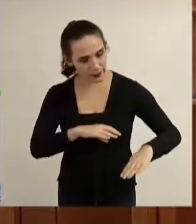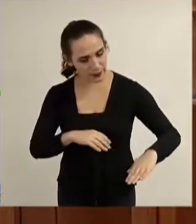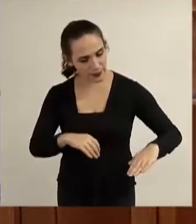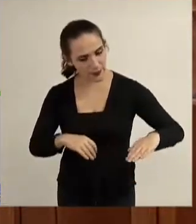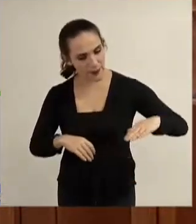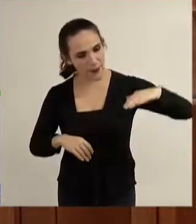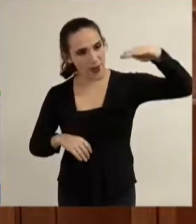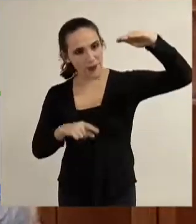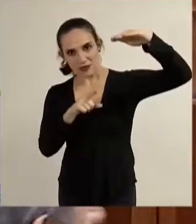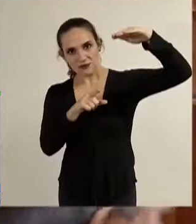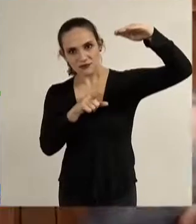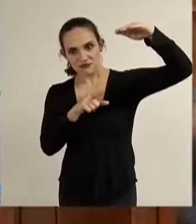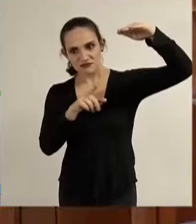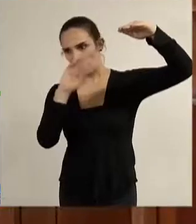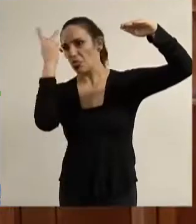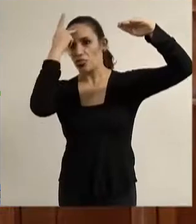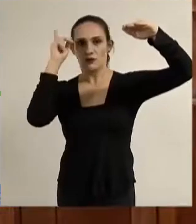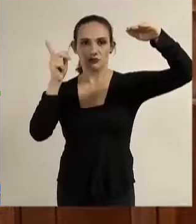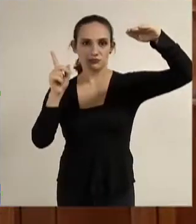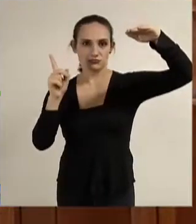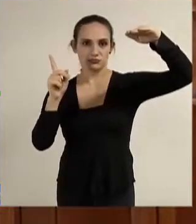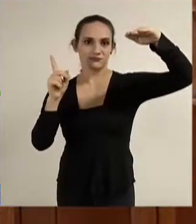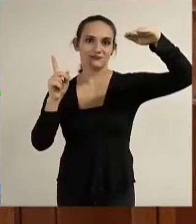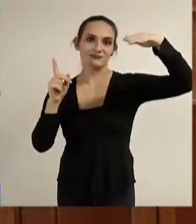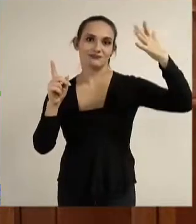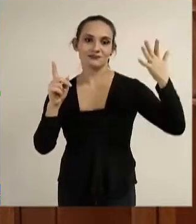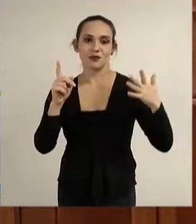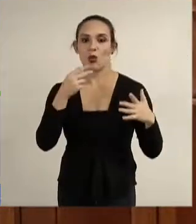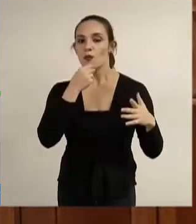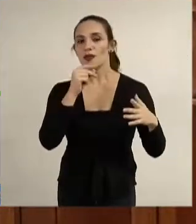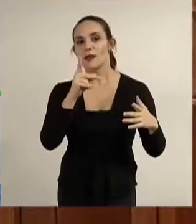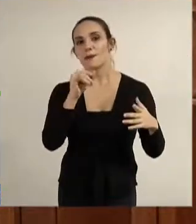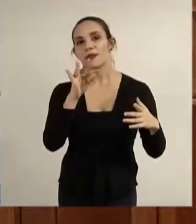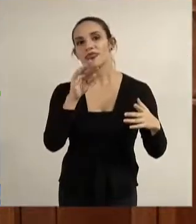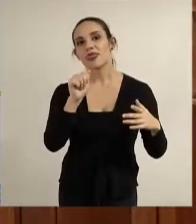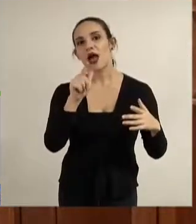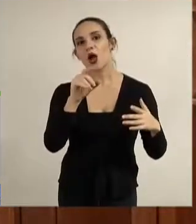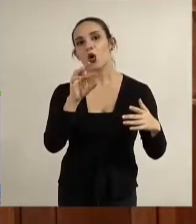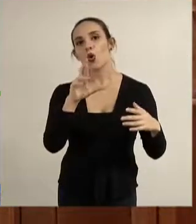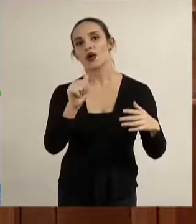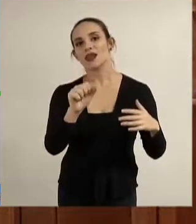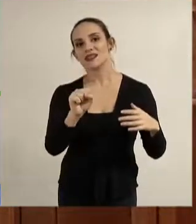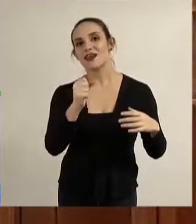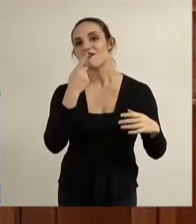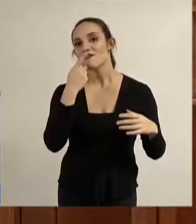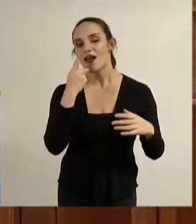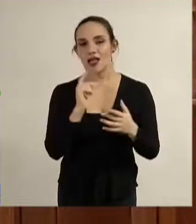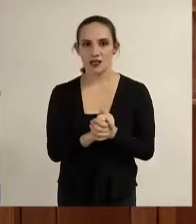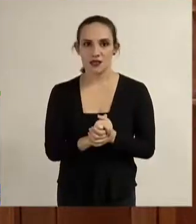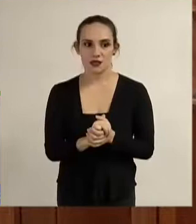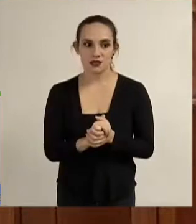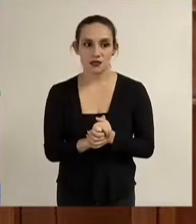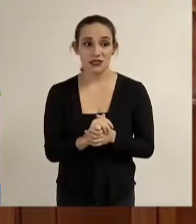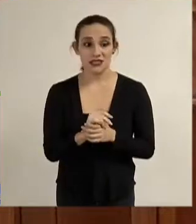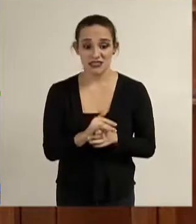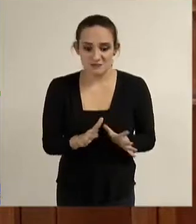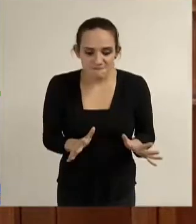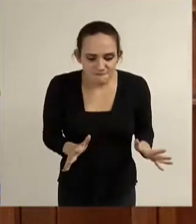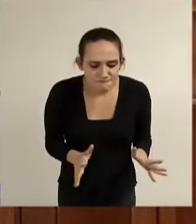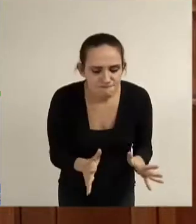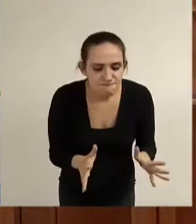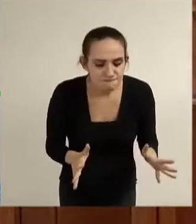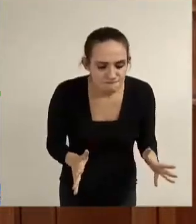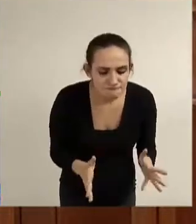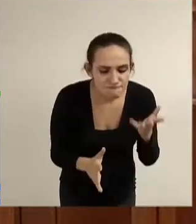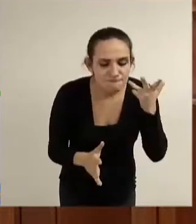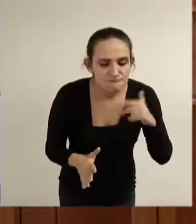se desviar dele. O grande Pitágoras já dizia que quando se investe na criança, a gente